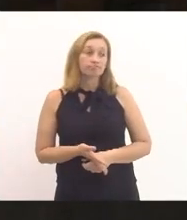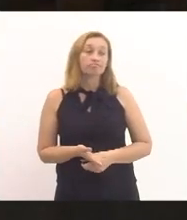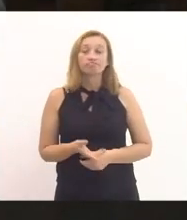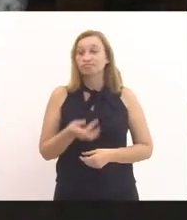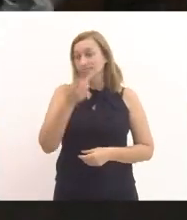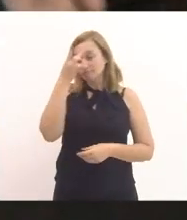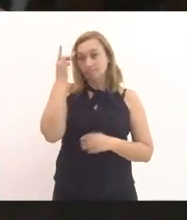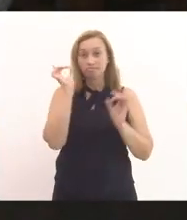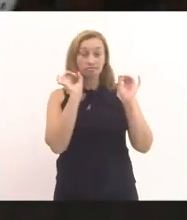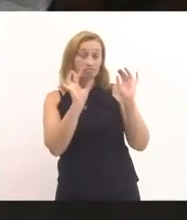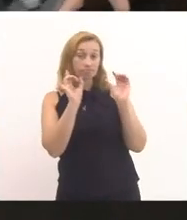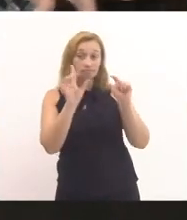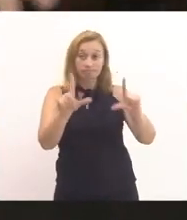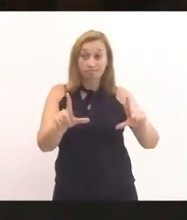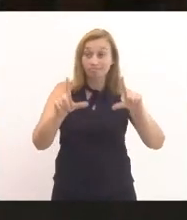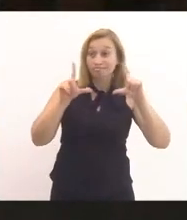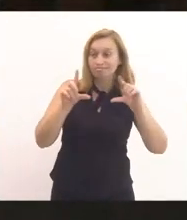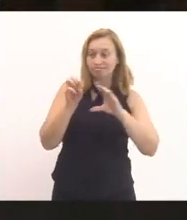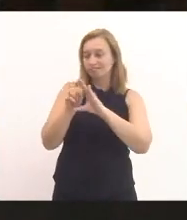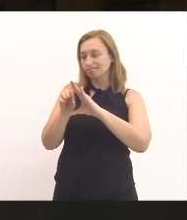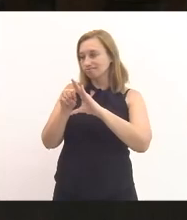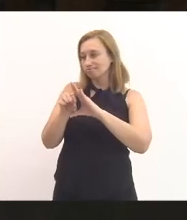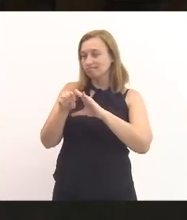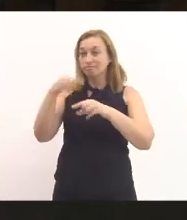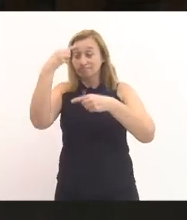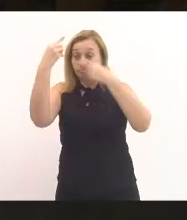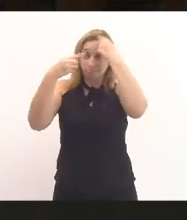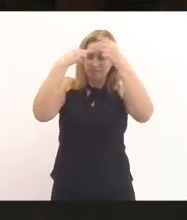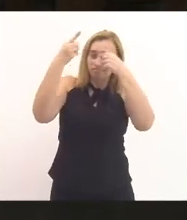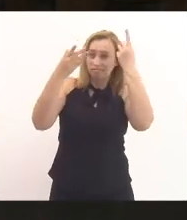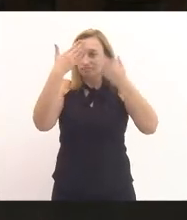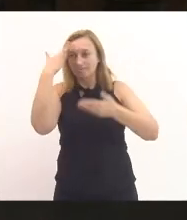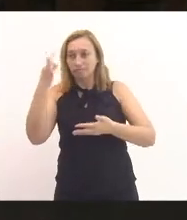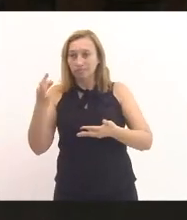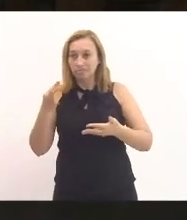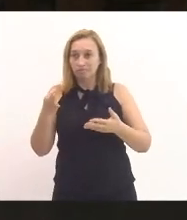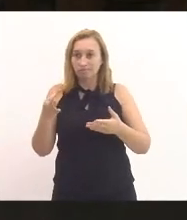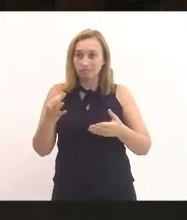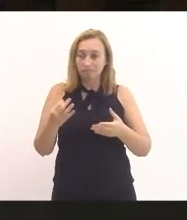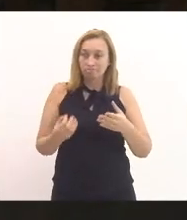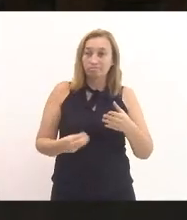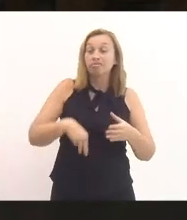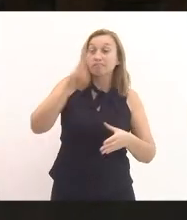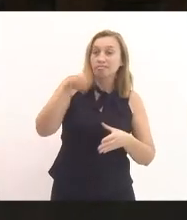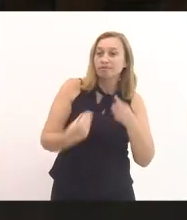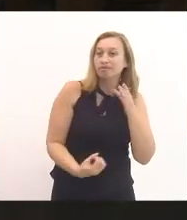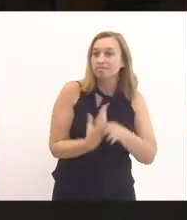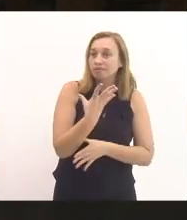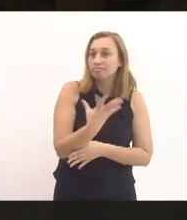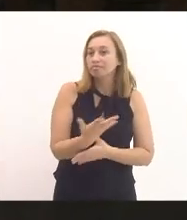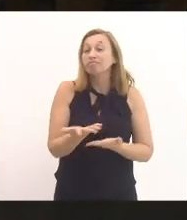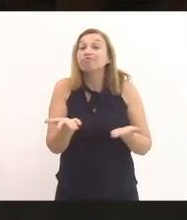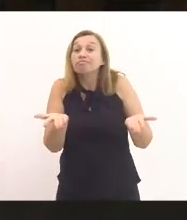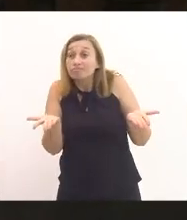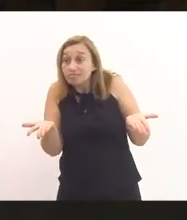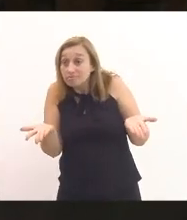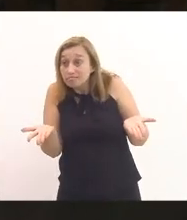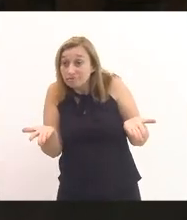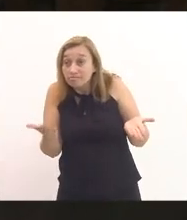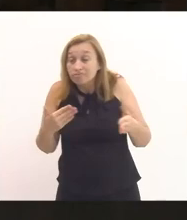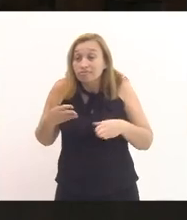Tais especialistas que a Globo inventa que ninguém sabe de onde eles surgiram e é